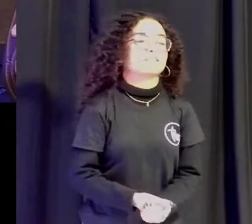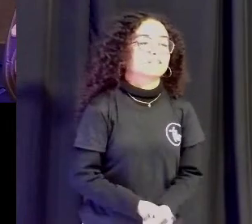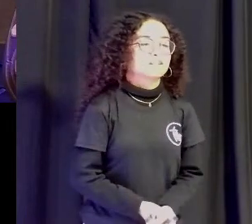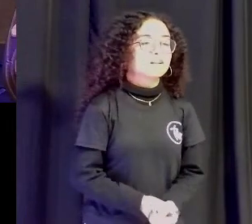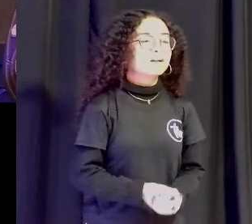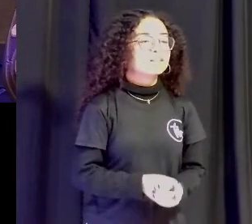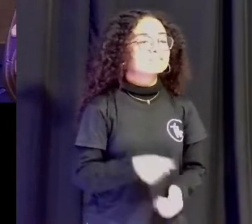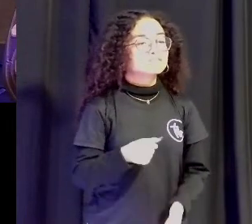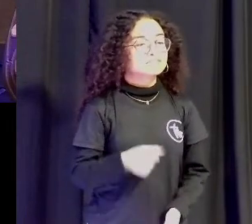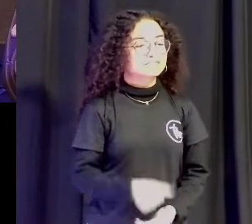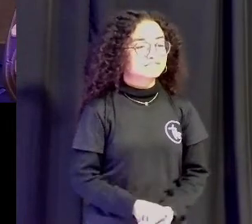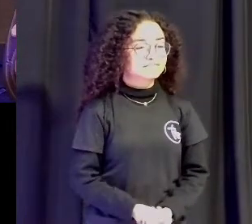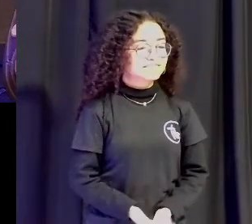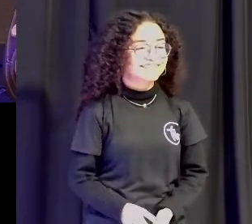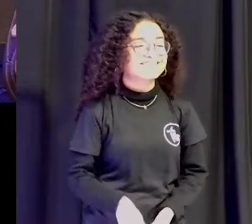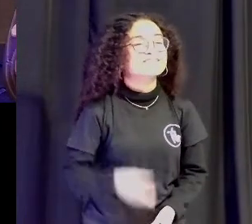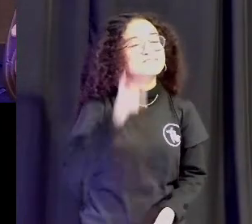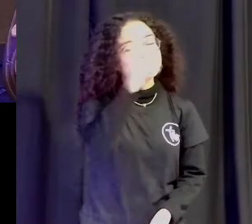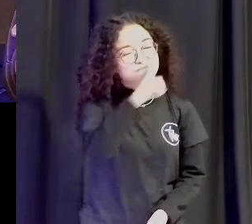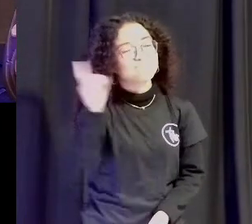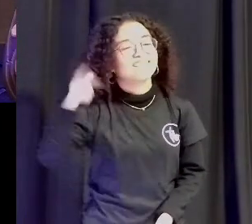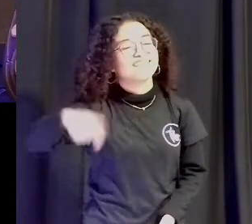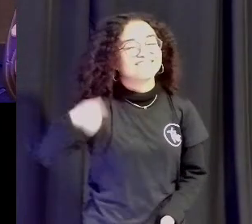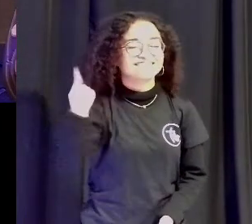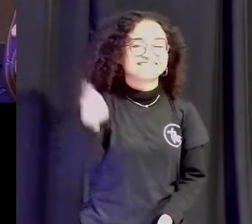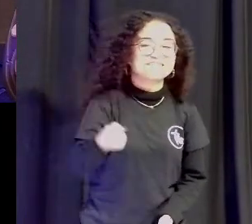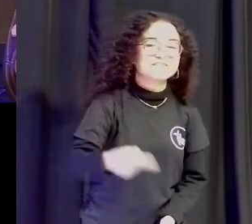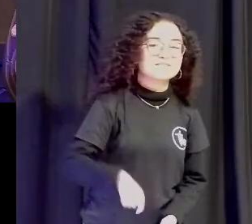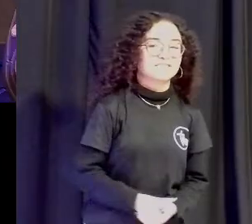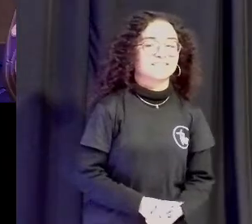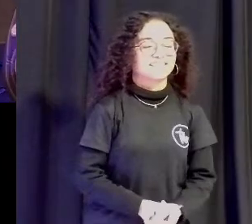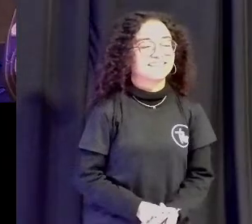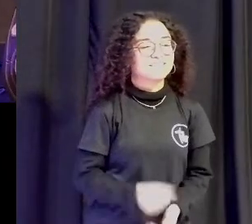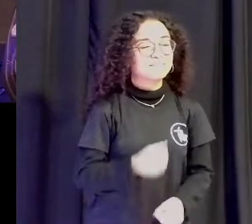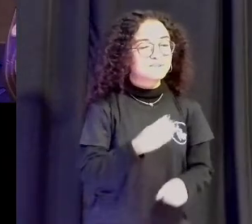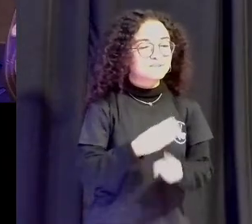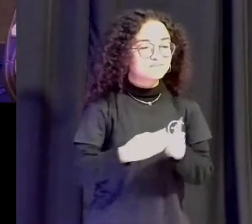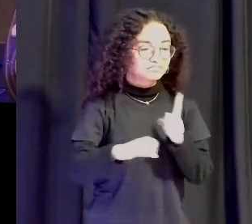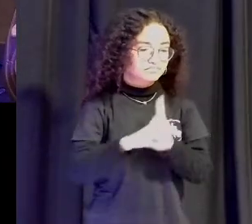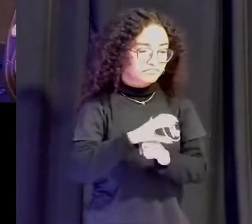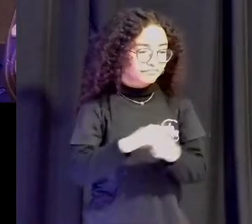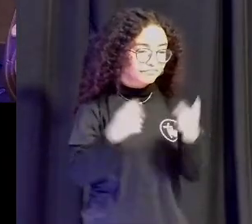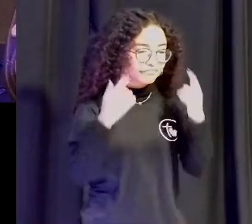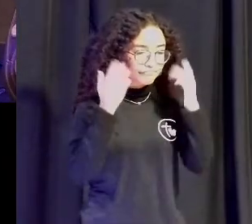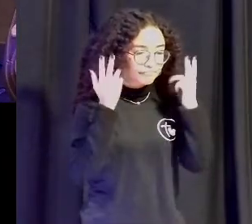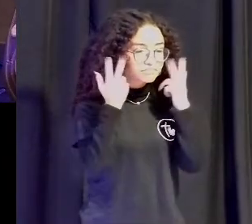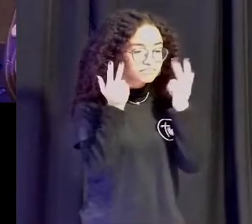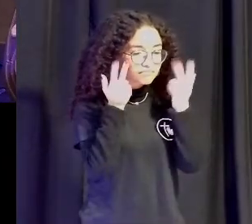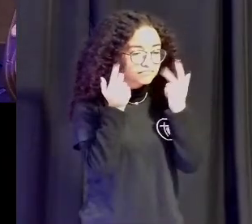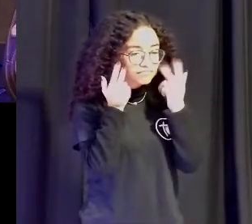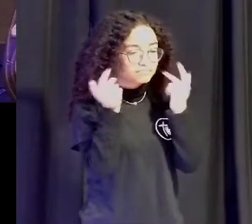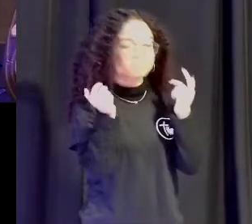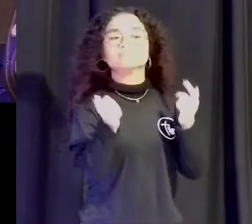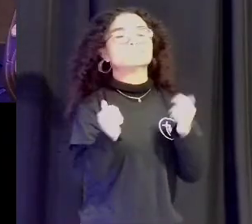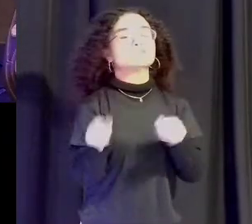horário, o nosso culto às 7. E durante a semana nós estamos tendo momentos de